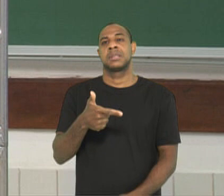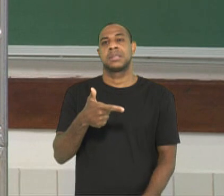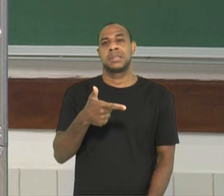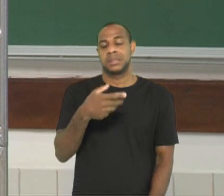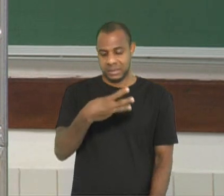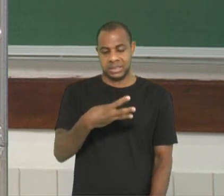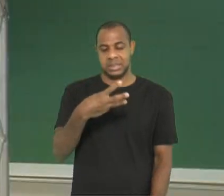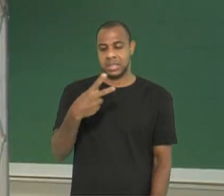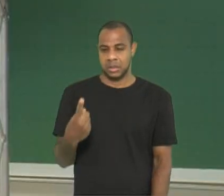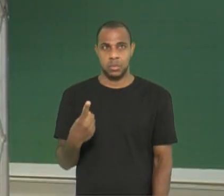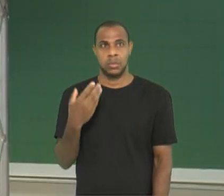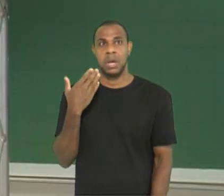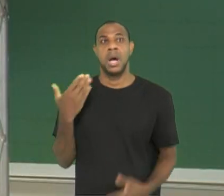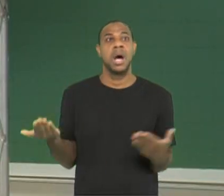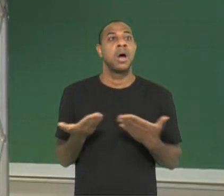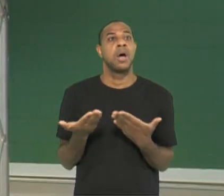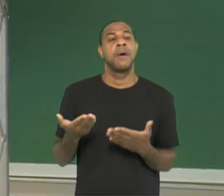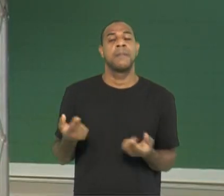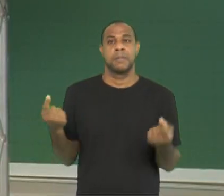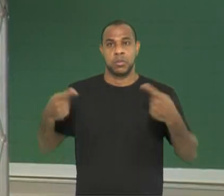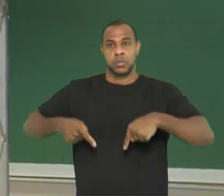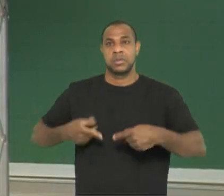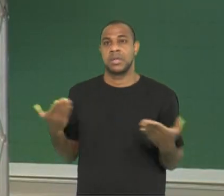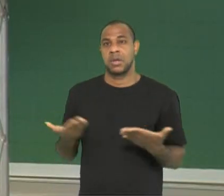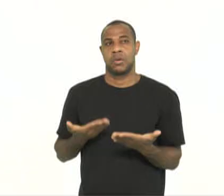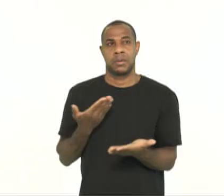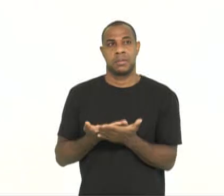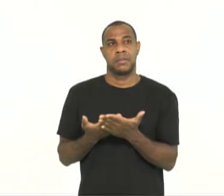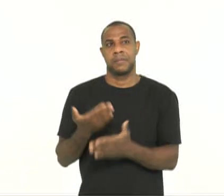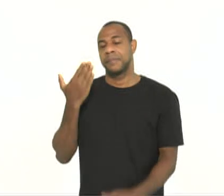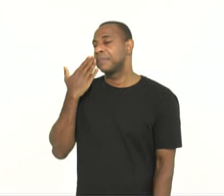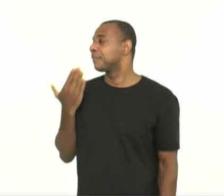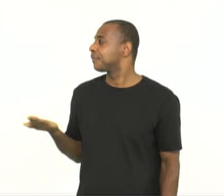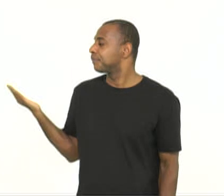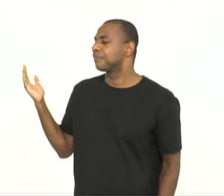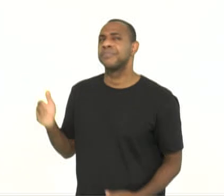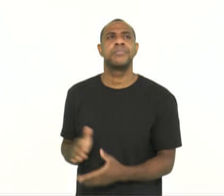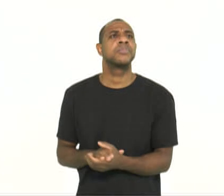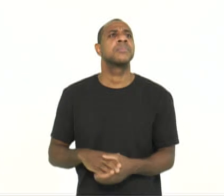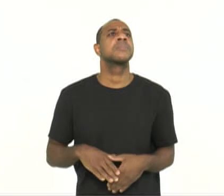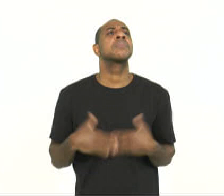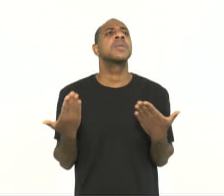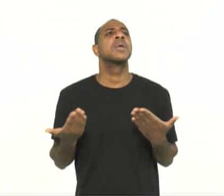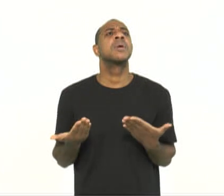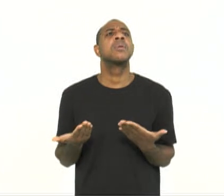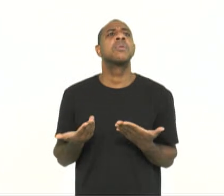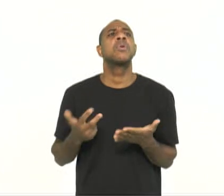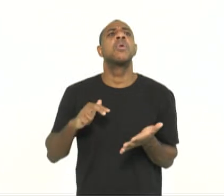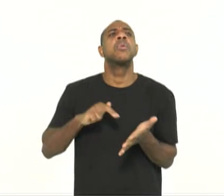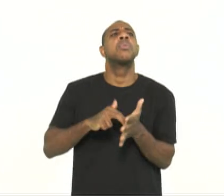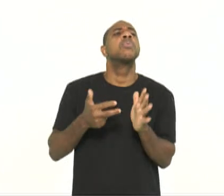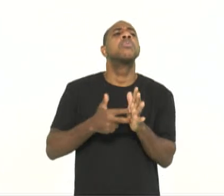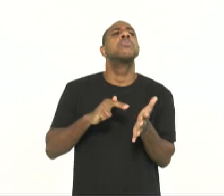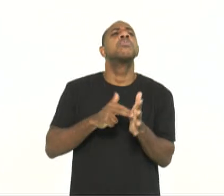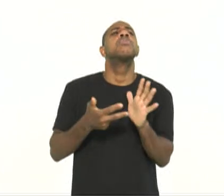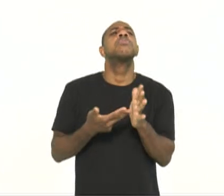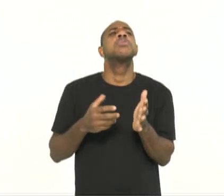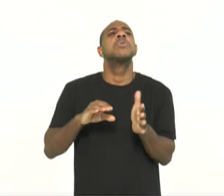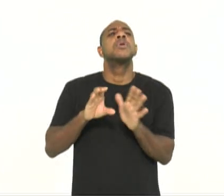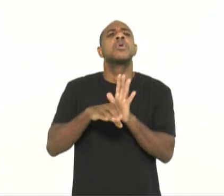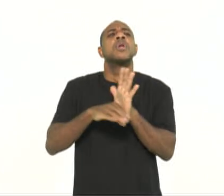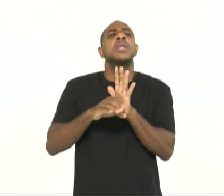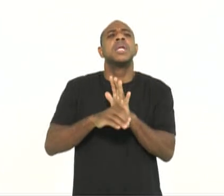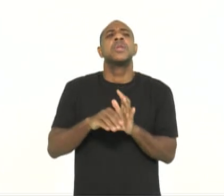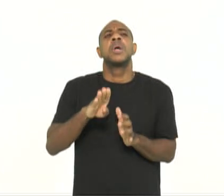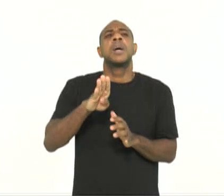Porque agora nós vamos para o nosso quiz. Qual é a definição de bacia hidrográfica? Letra A. É a